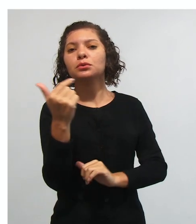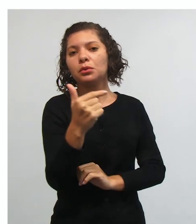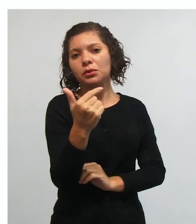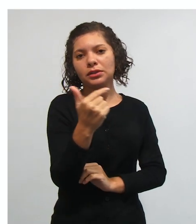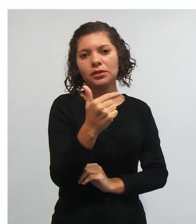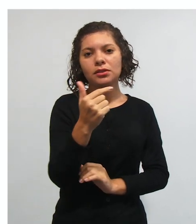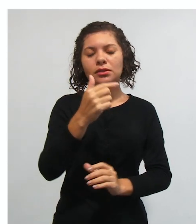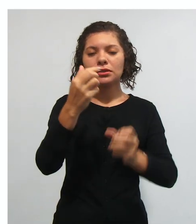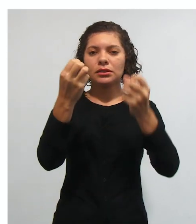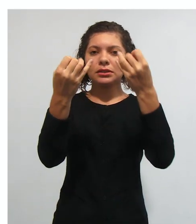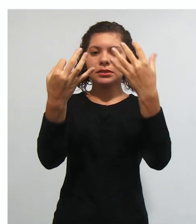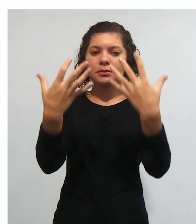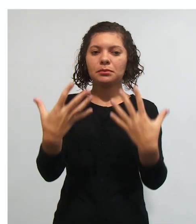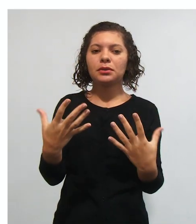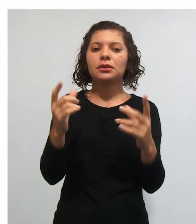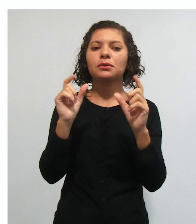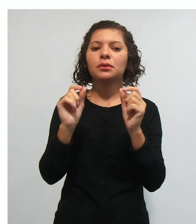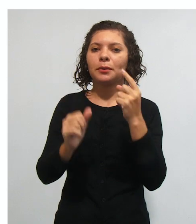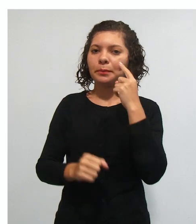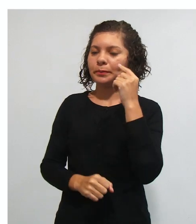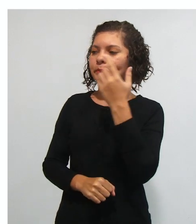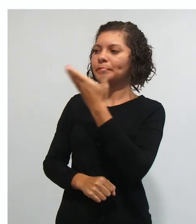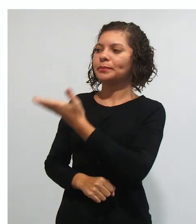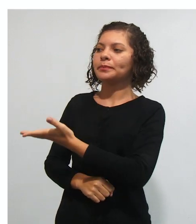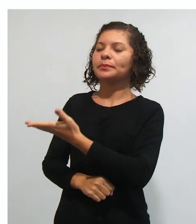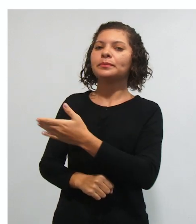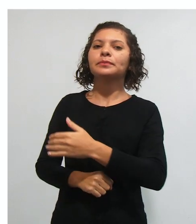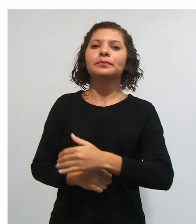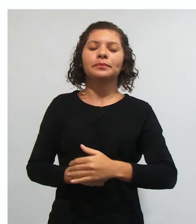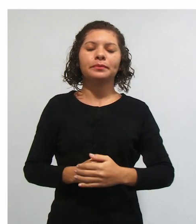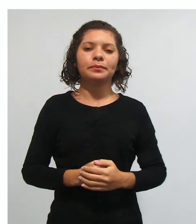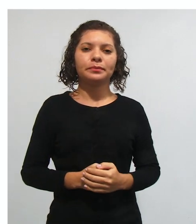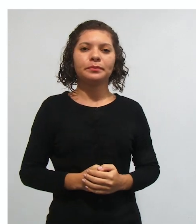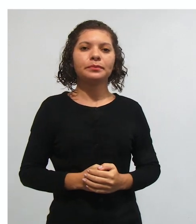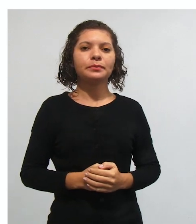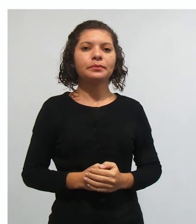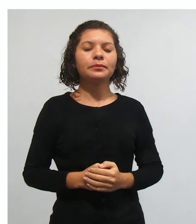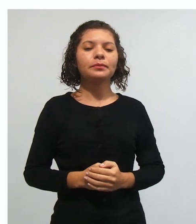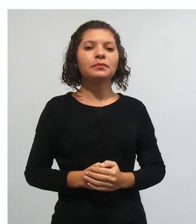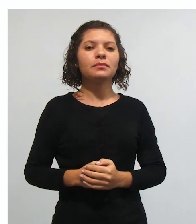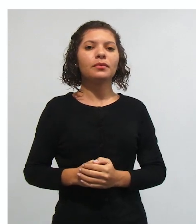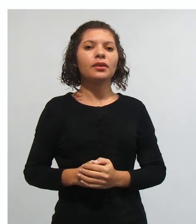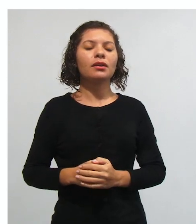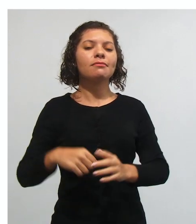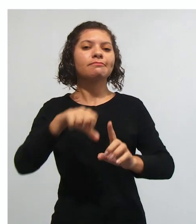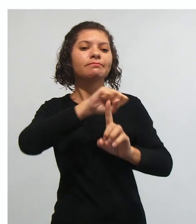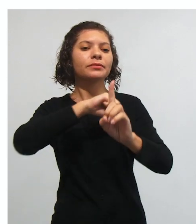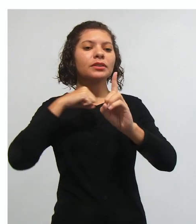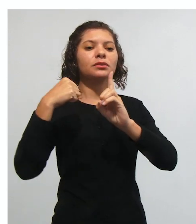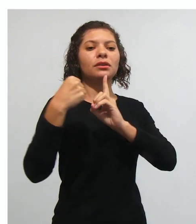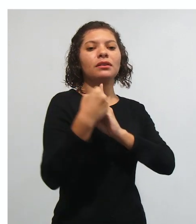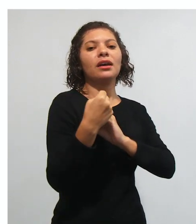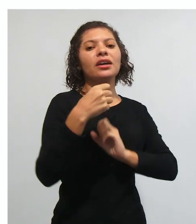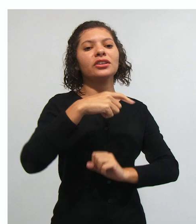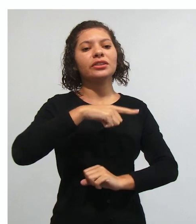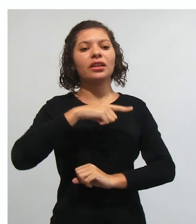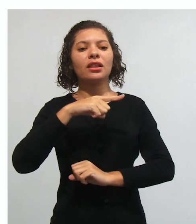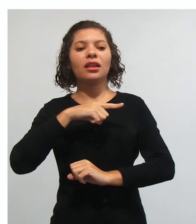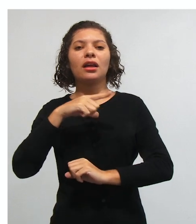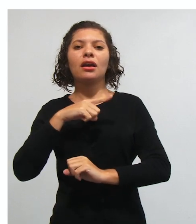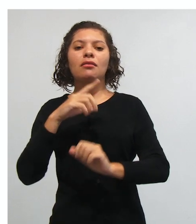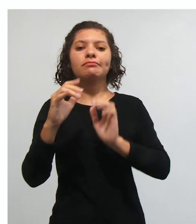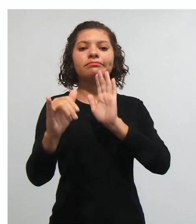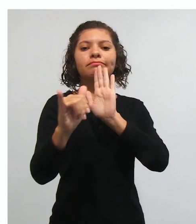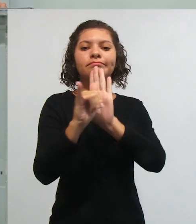dois que fala da produção social e da diferença na sociedade então venha comigo pra gente falar um